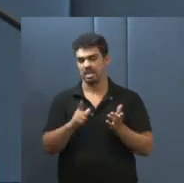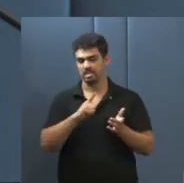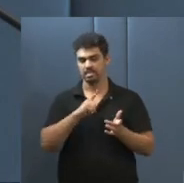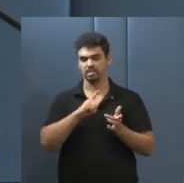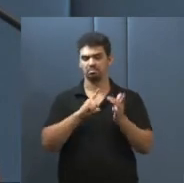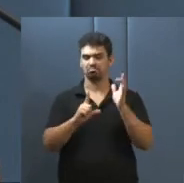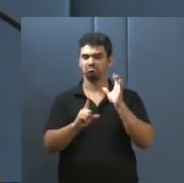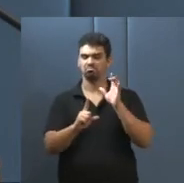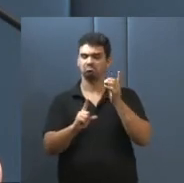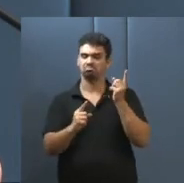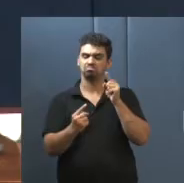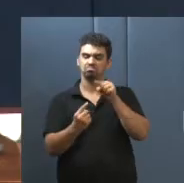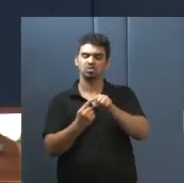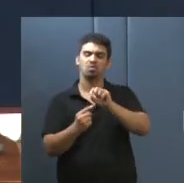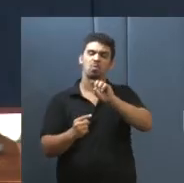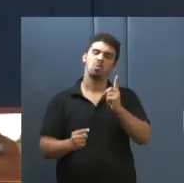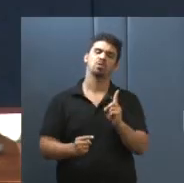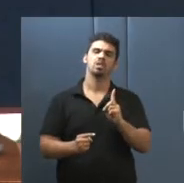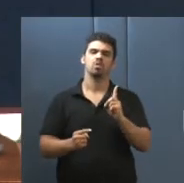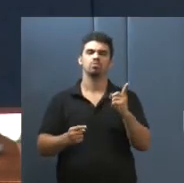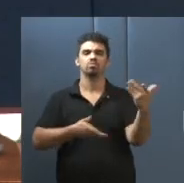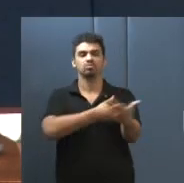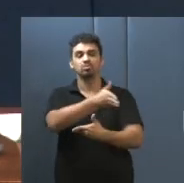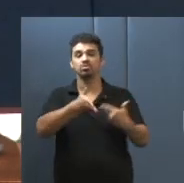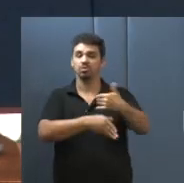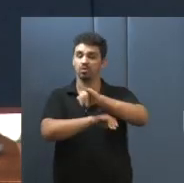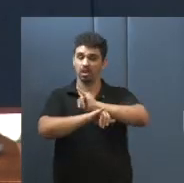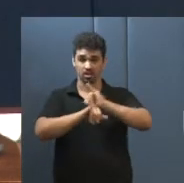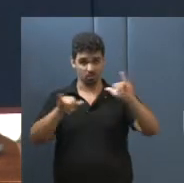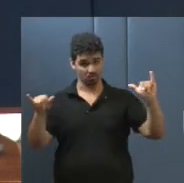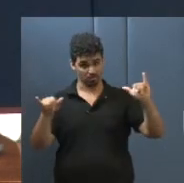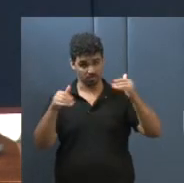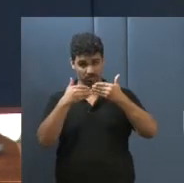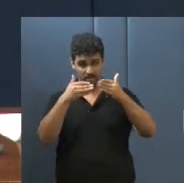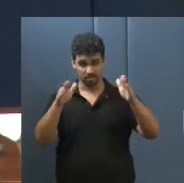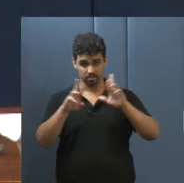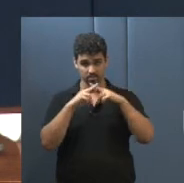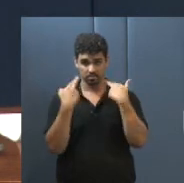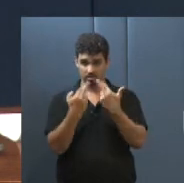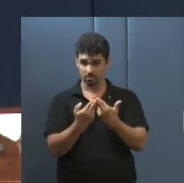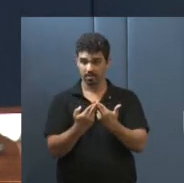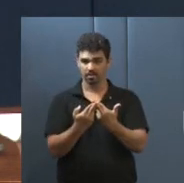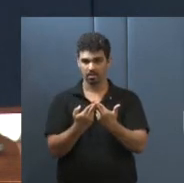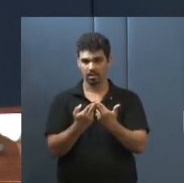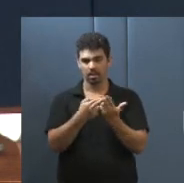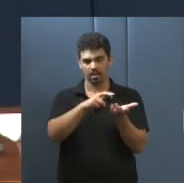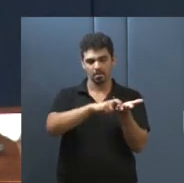nem sequer de trocar informações na sessão aberta, que é a sessão da manhã.